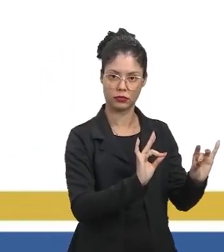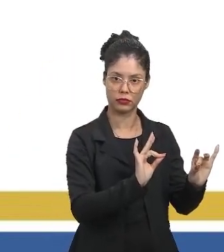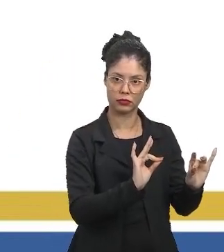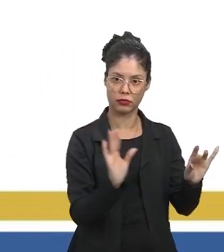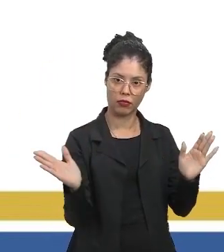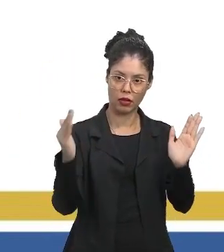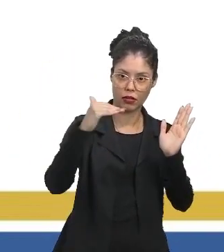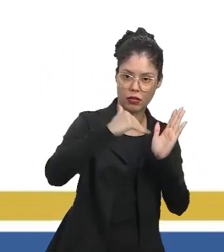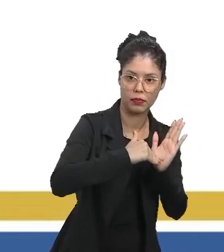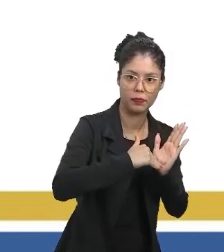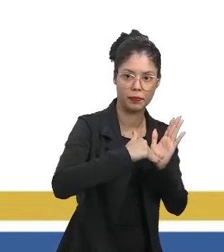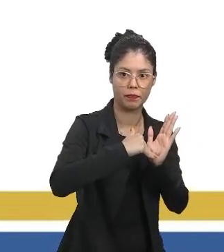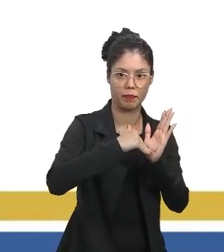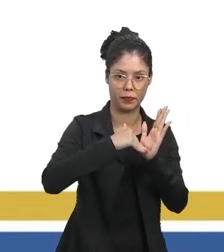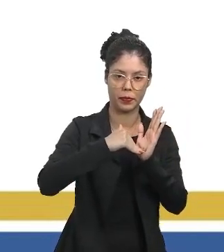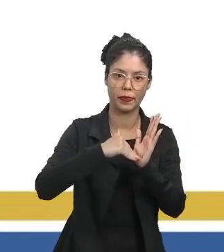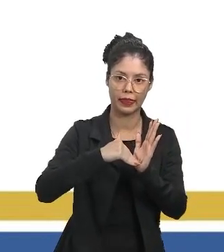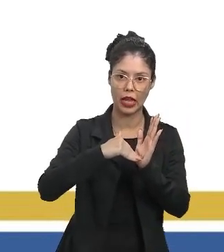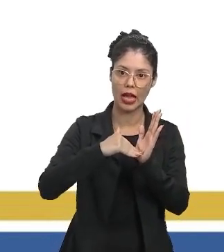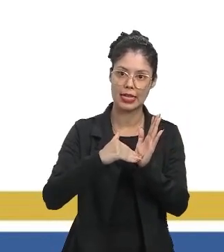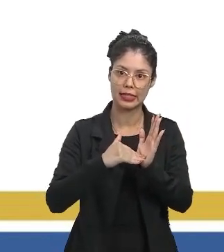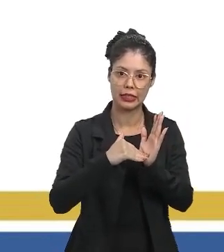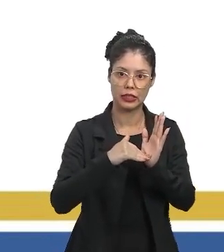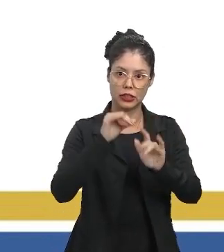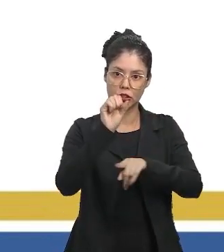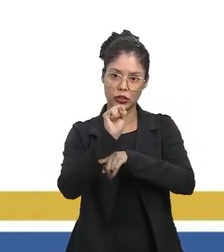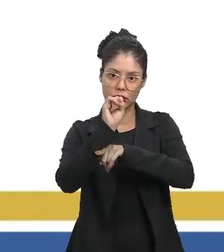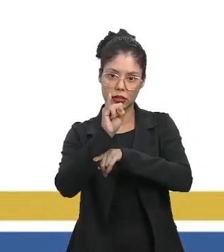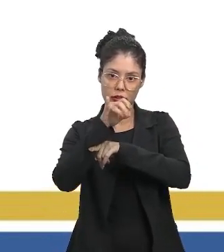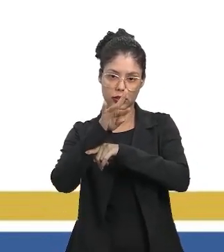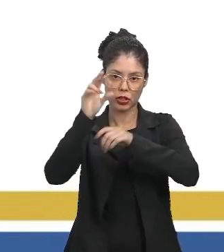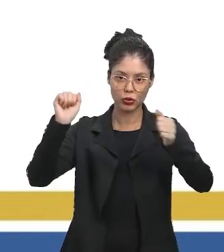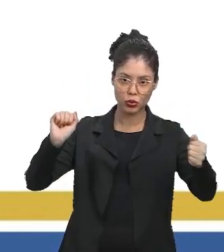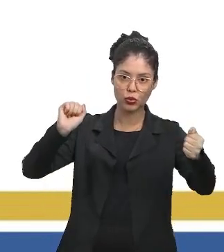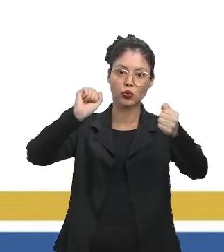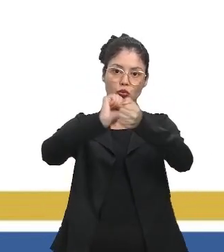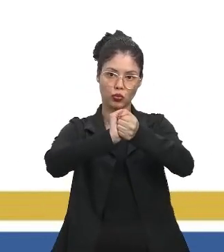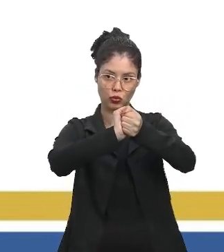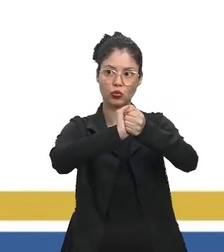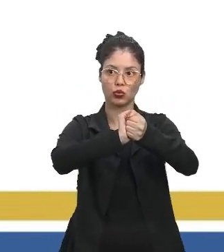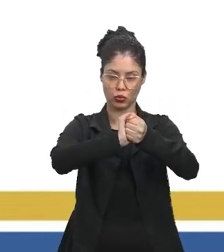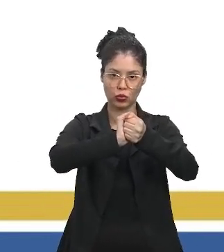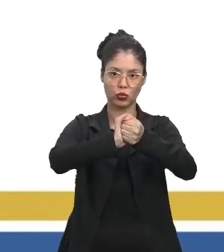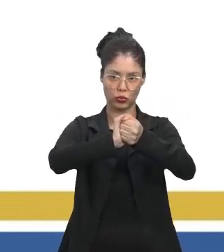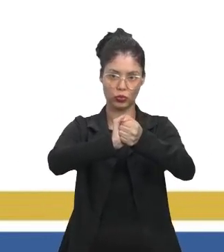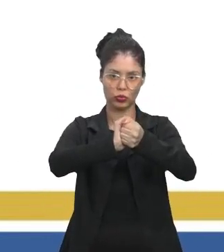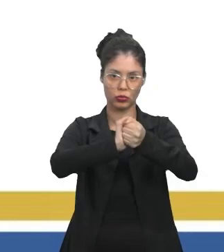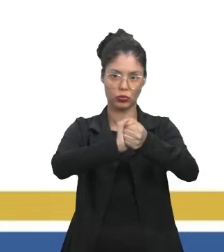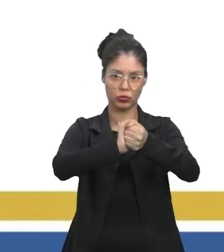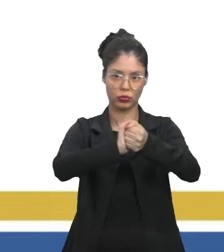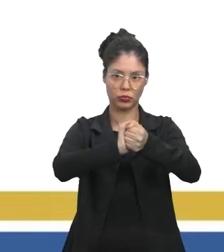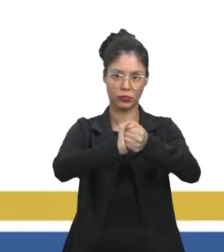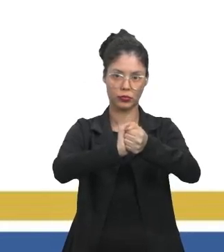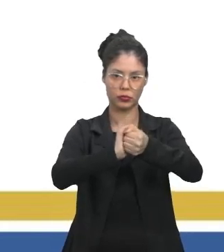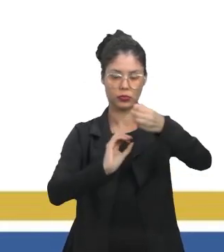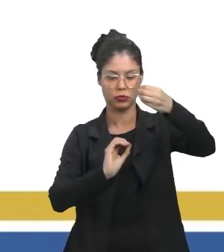até o local de síntese de proteínas, da junção dos aminoácidos, os